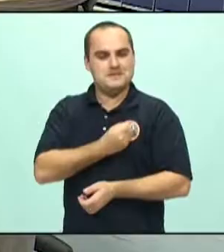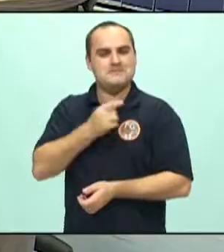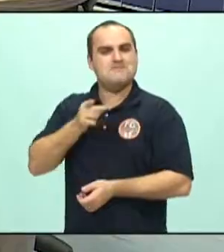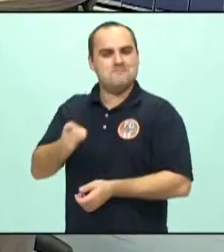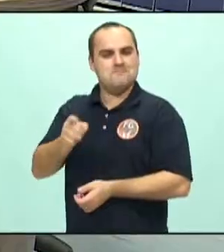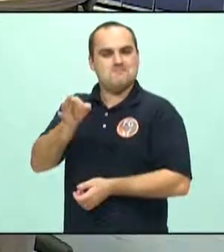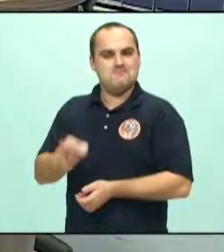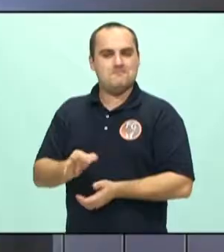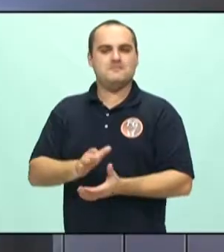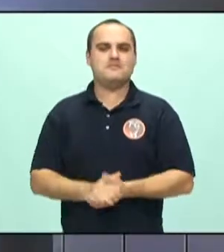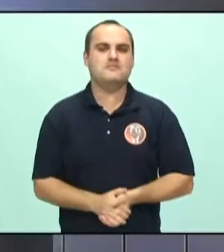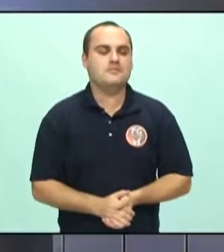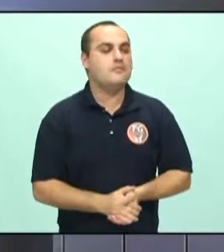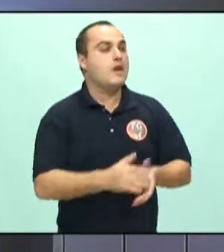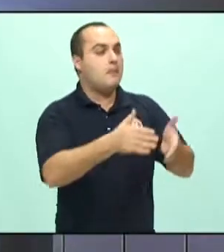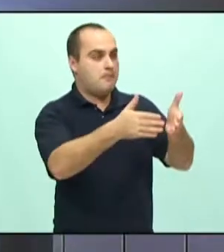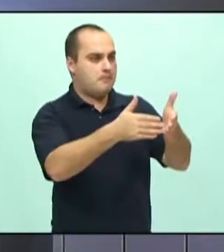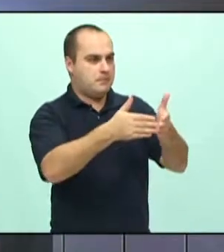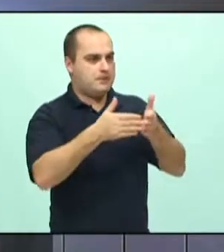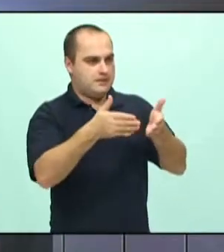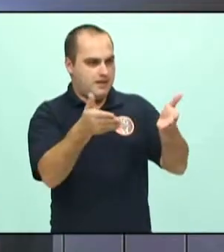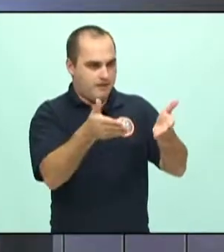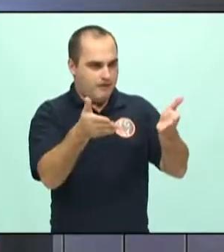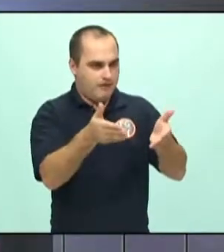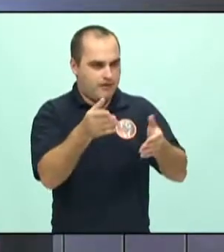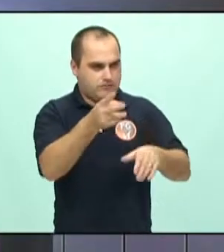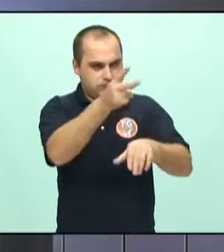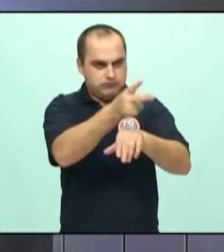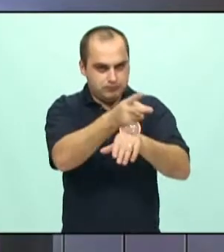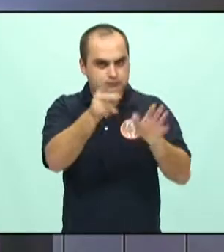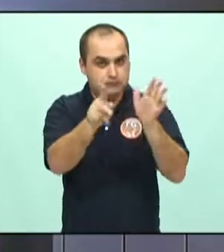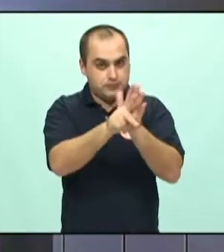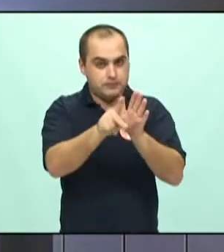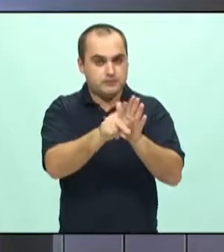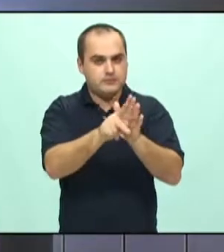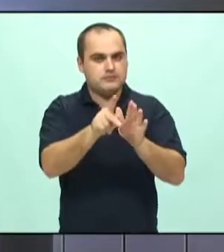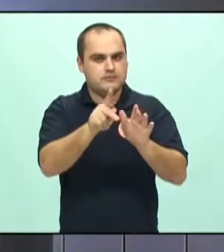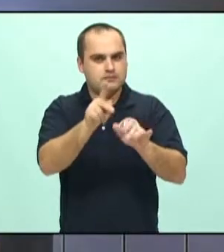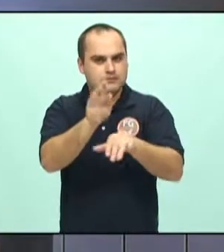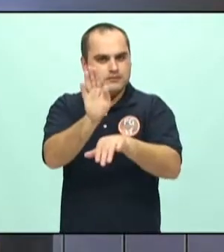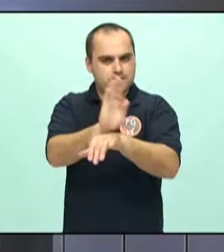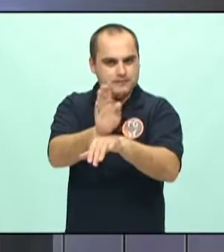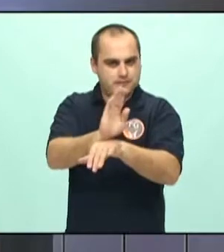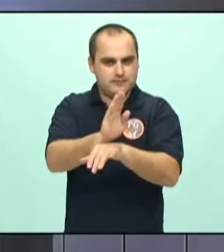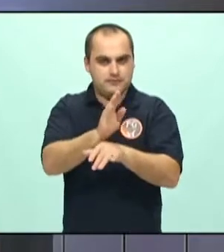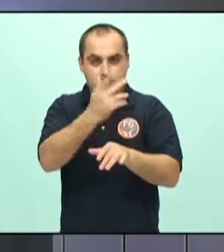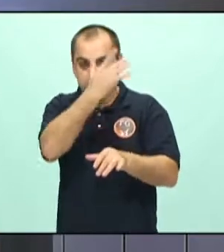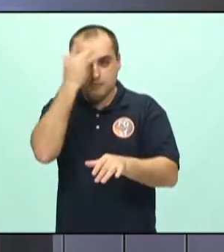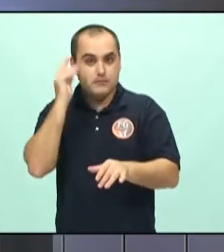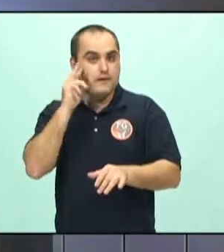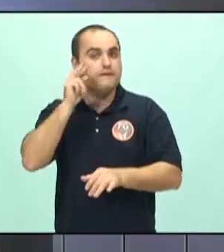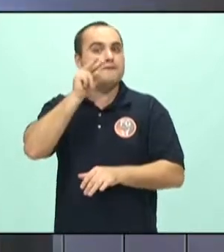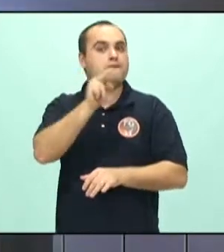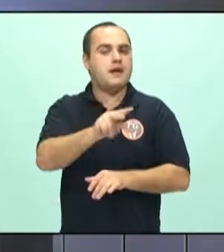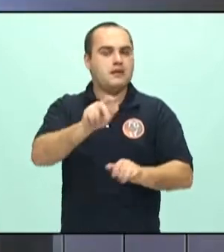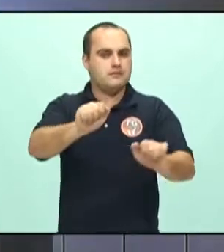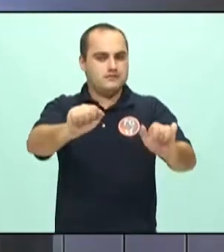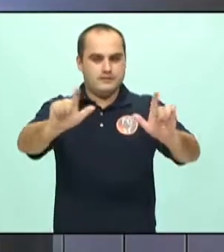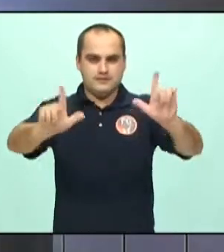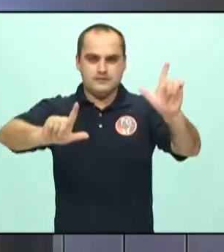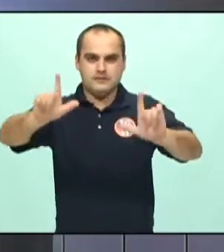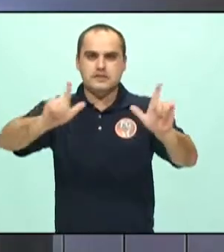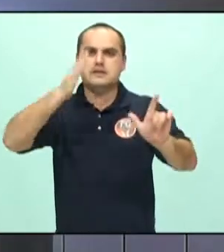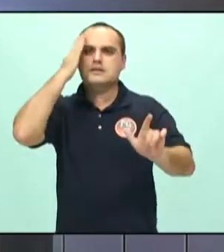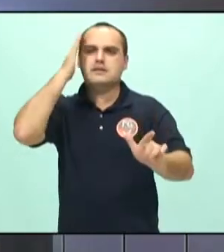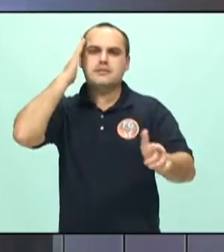Pedi para a nossa equipe técnica colocar um trailer, até para que o pessoal que está nos assistindo possa compreender o que significa